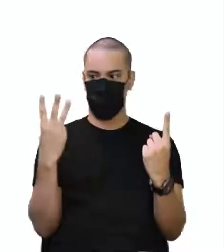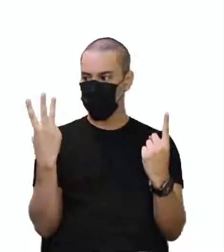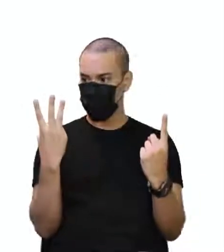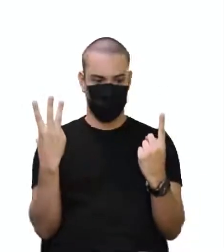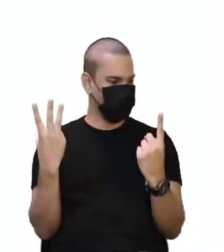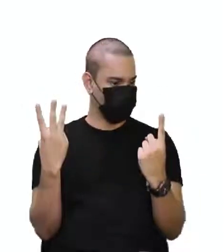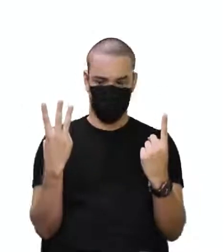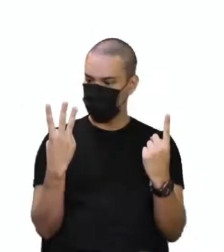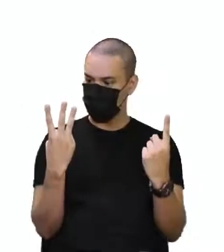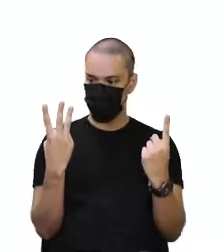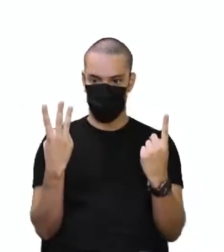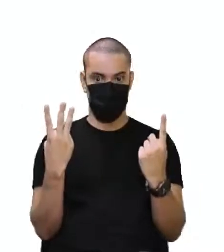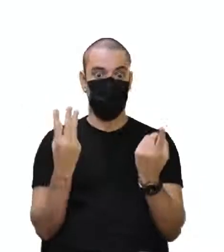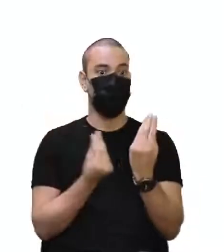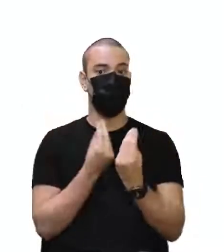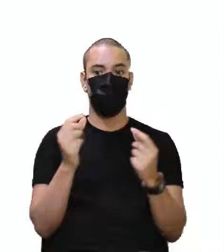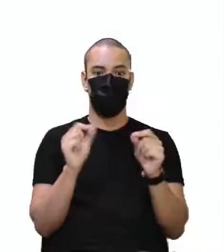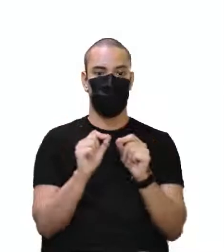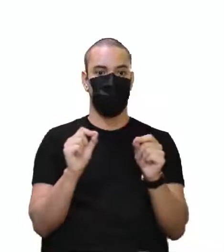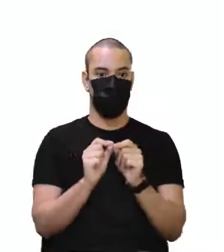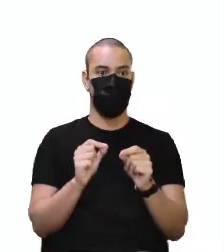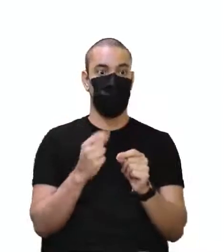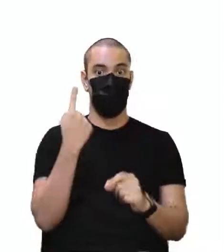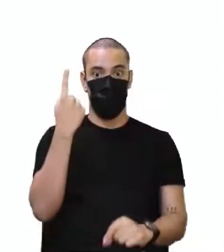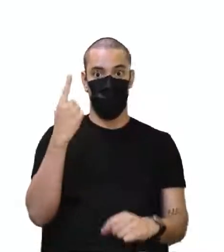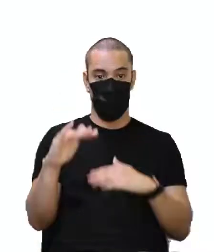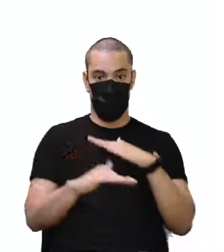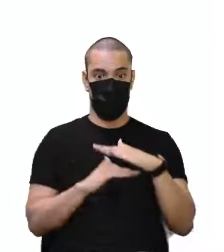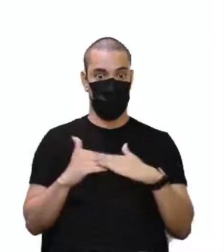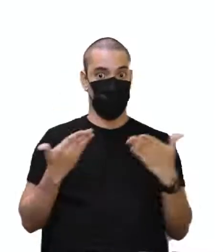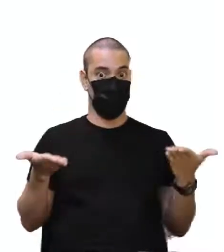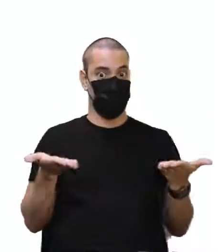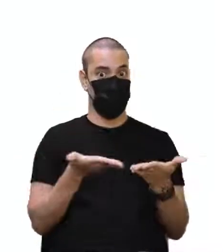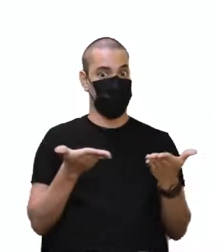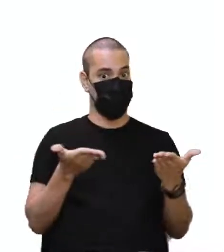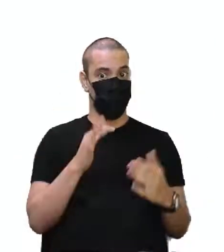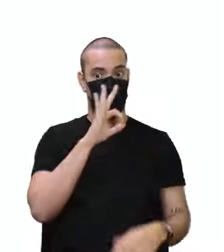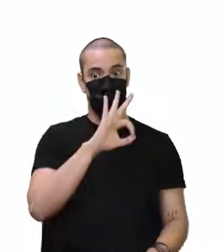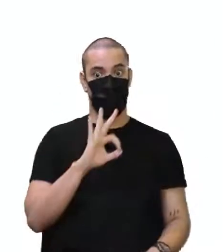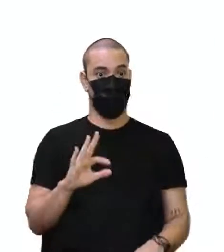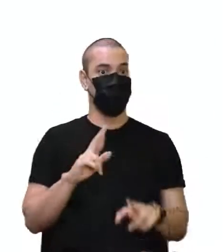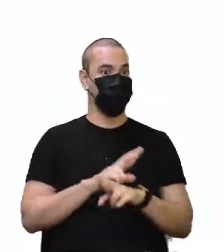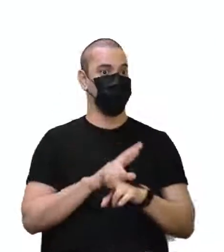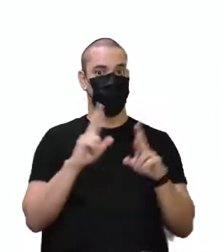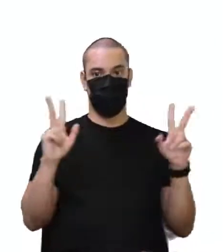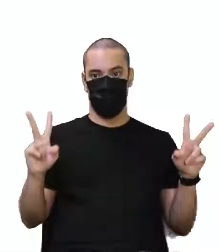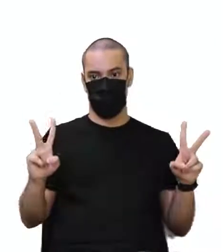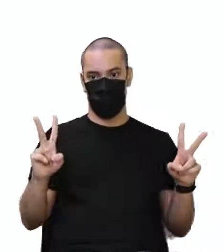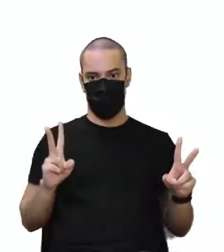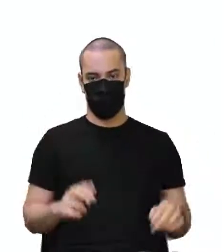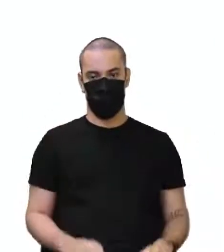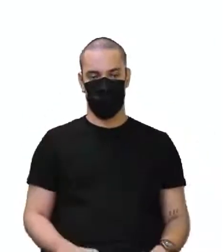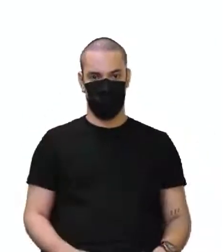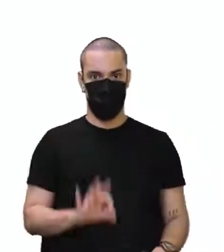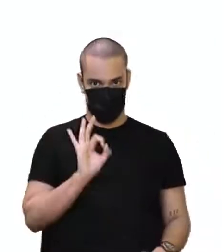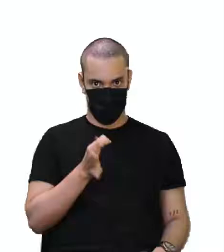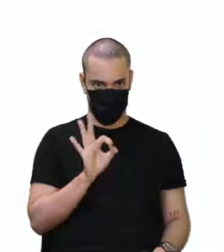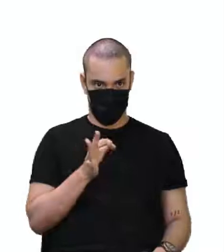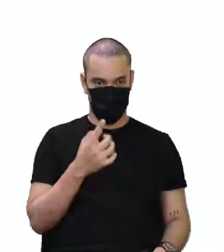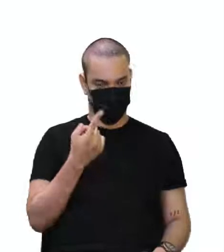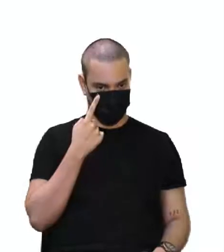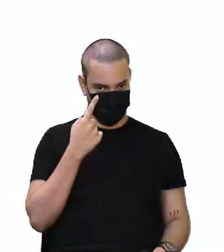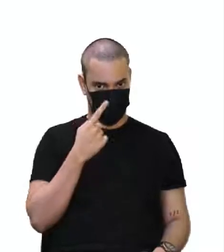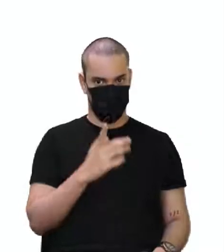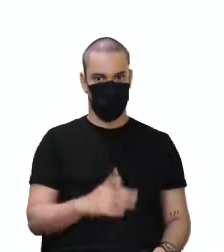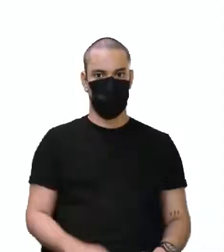3 características dominantes para uma recessiva. Agora a proporção vai ser diferente. Tá bom? Vamos